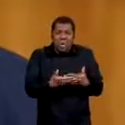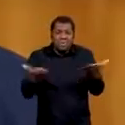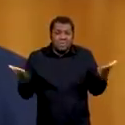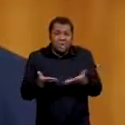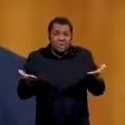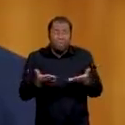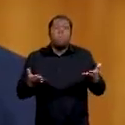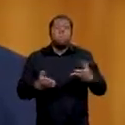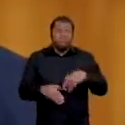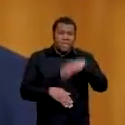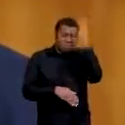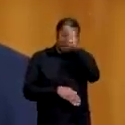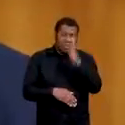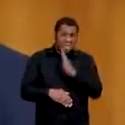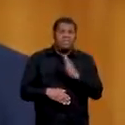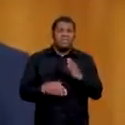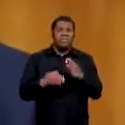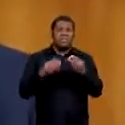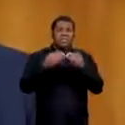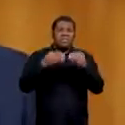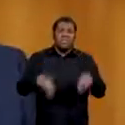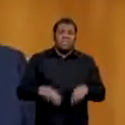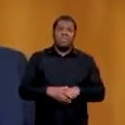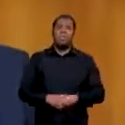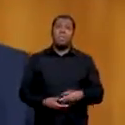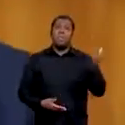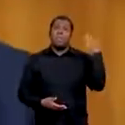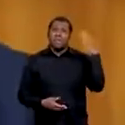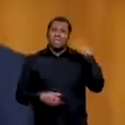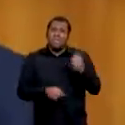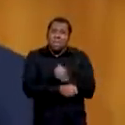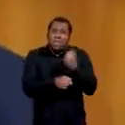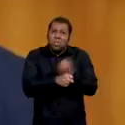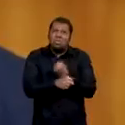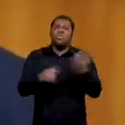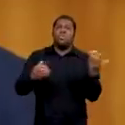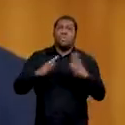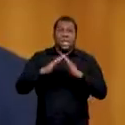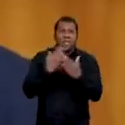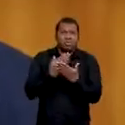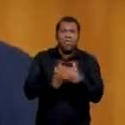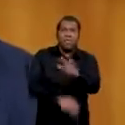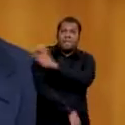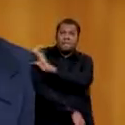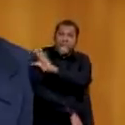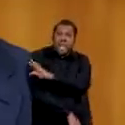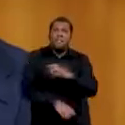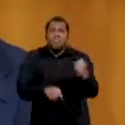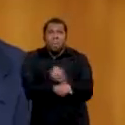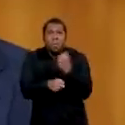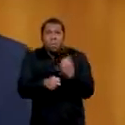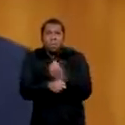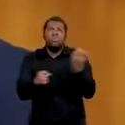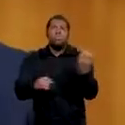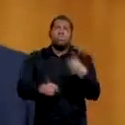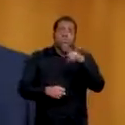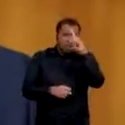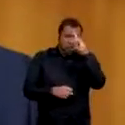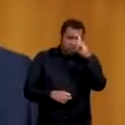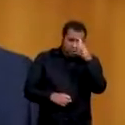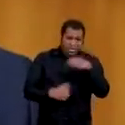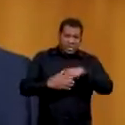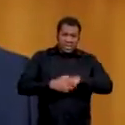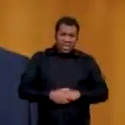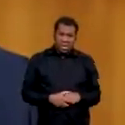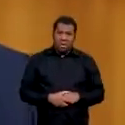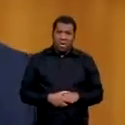gente vinha construindo muitas universidades, muitas escolas técnicas, e tu pararam. Esse país ficou 7 anos sem reunir